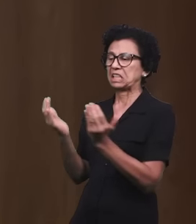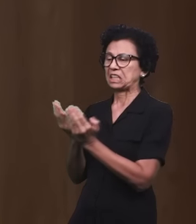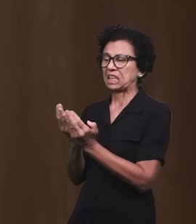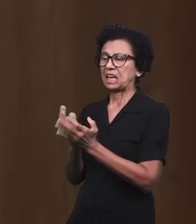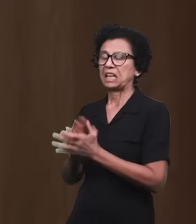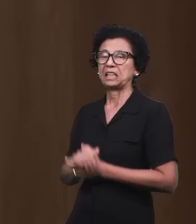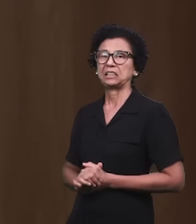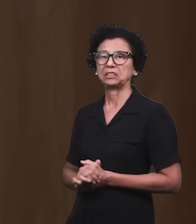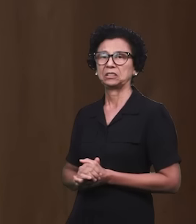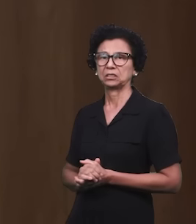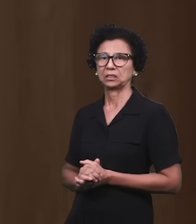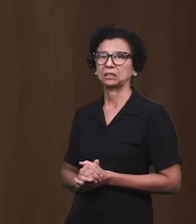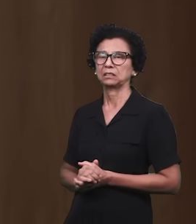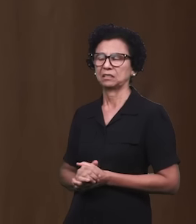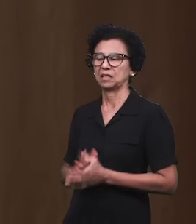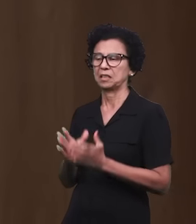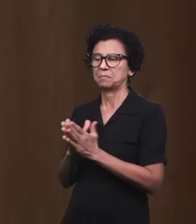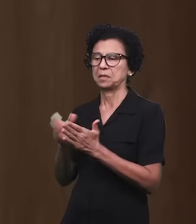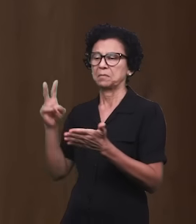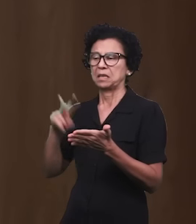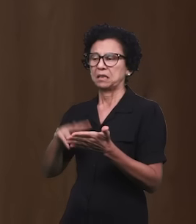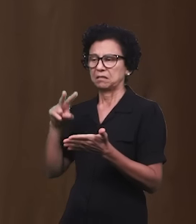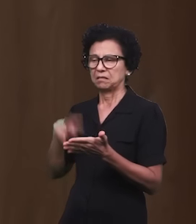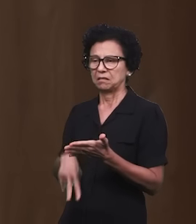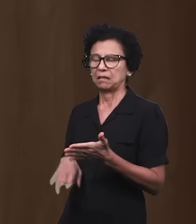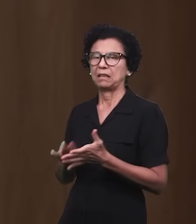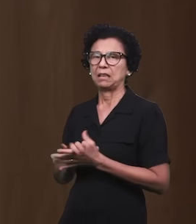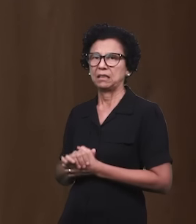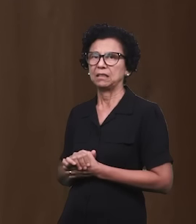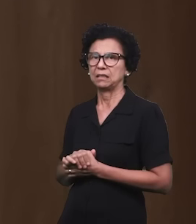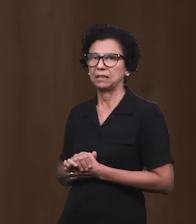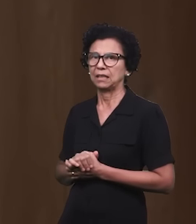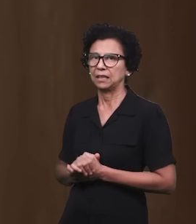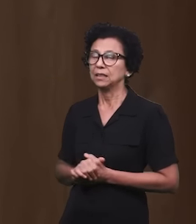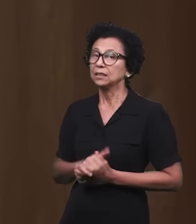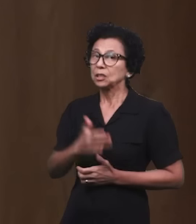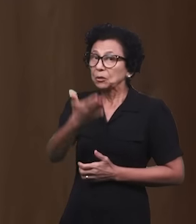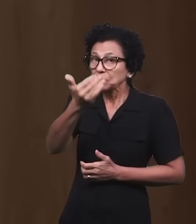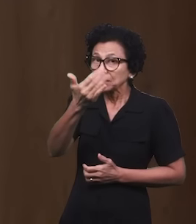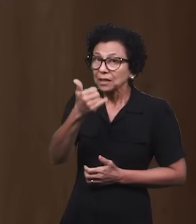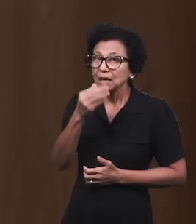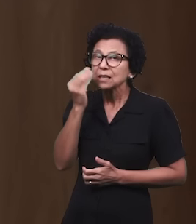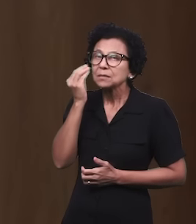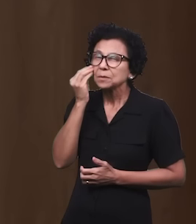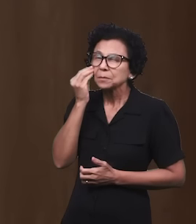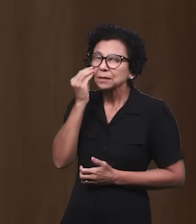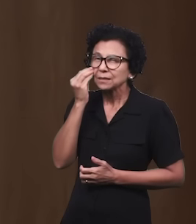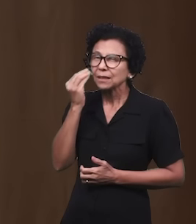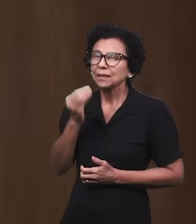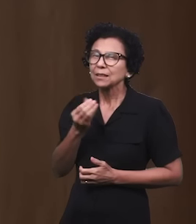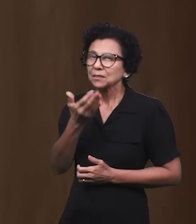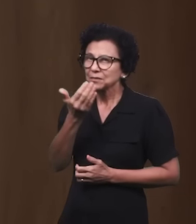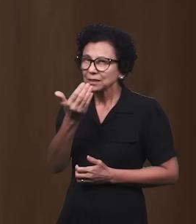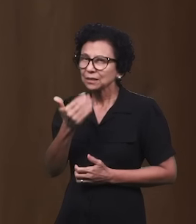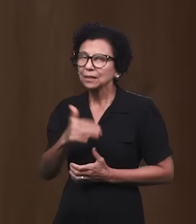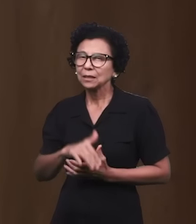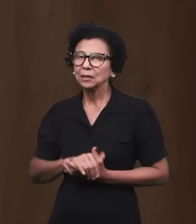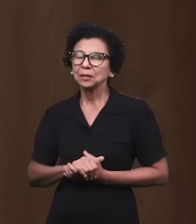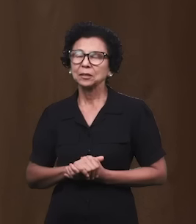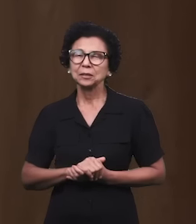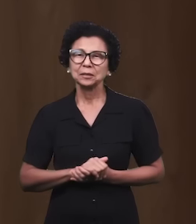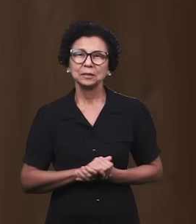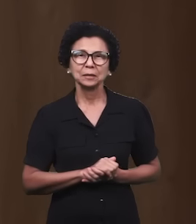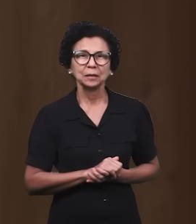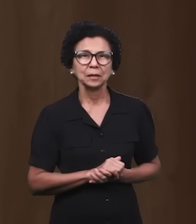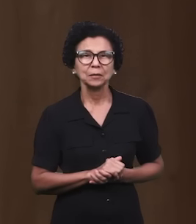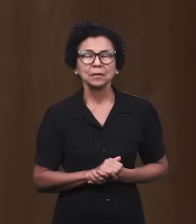provar o vinho, vai lá, pede ao mestre-sala para provar, né? Vem provar o